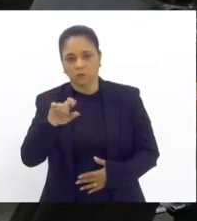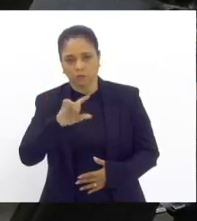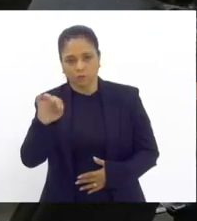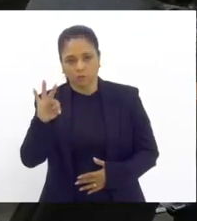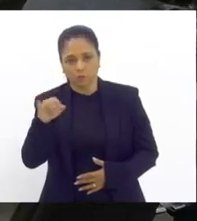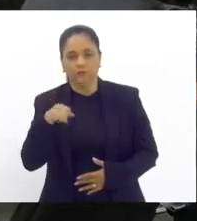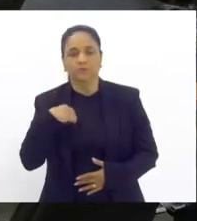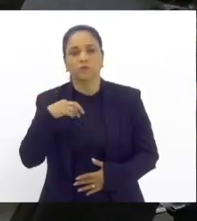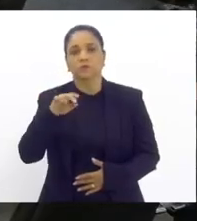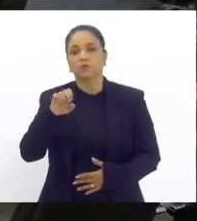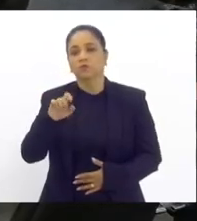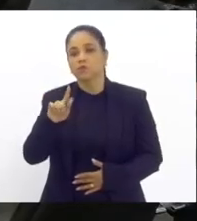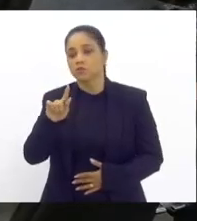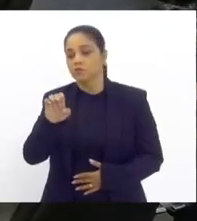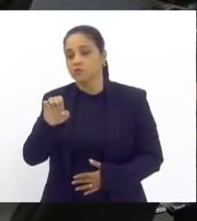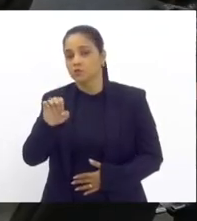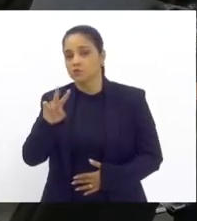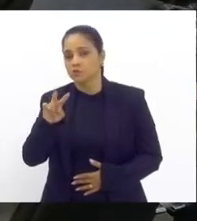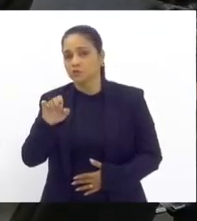Giovanni Ratinho.